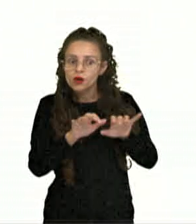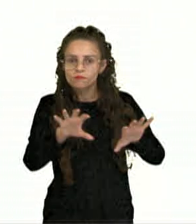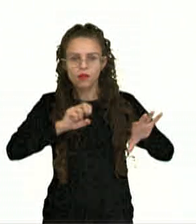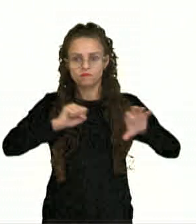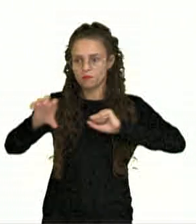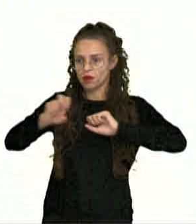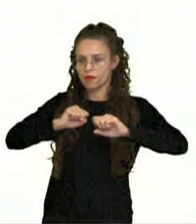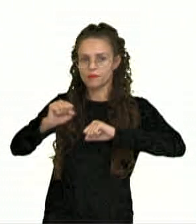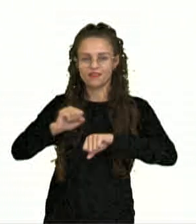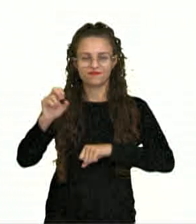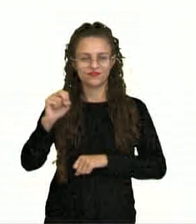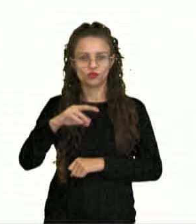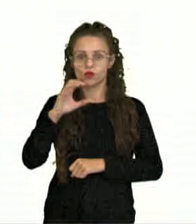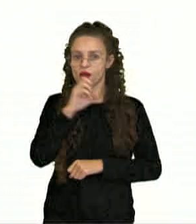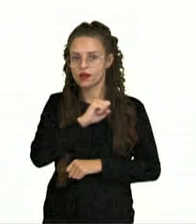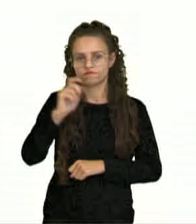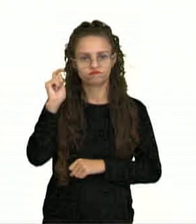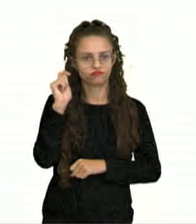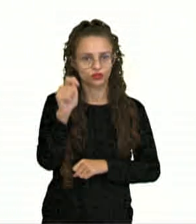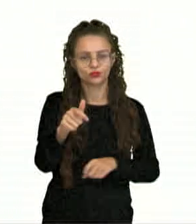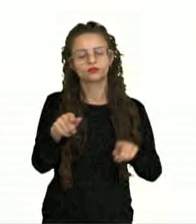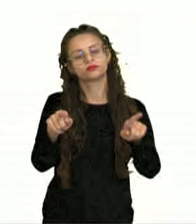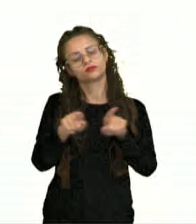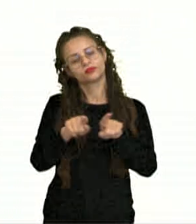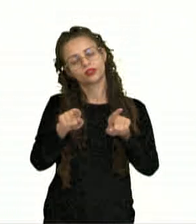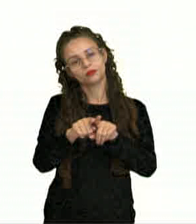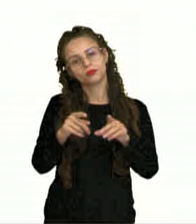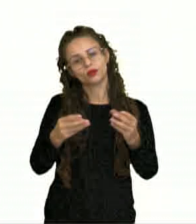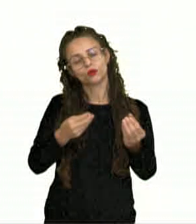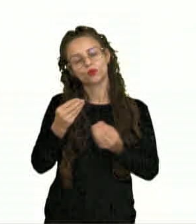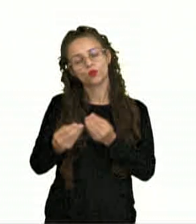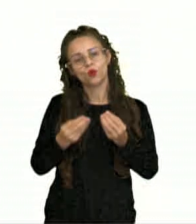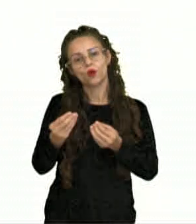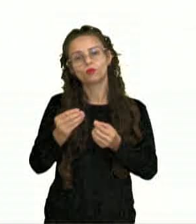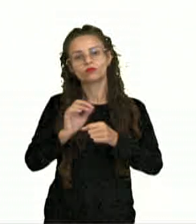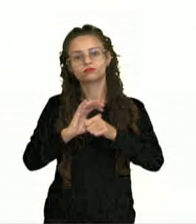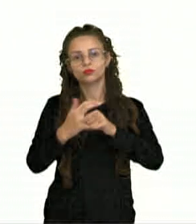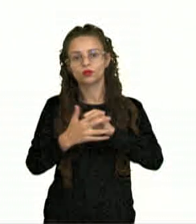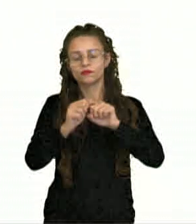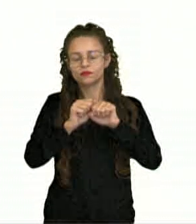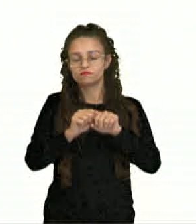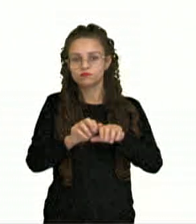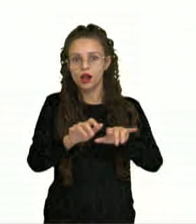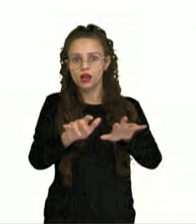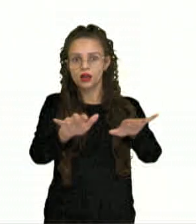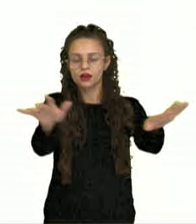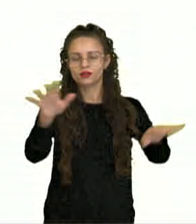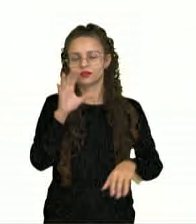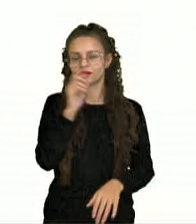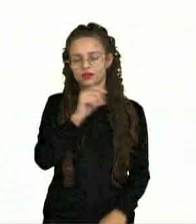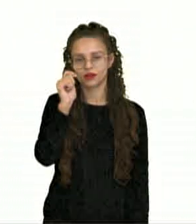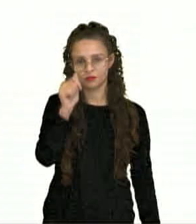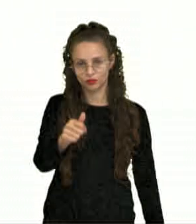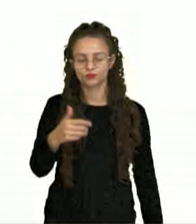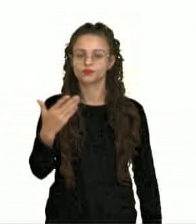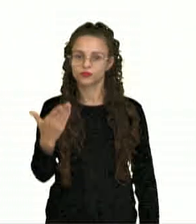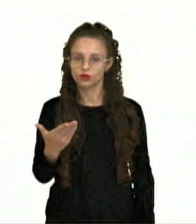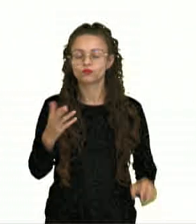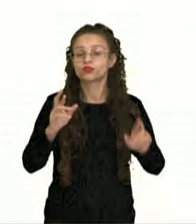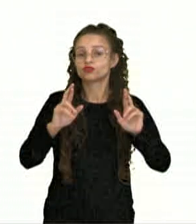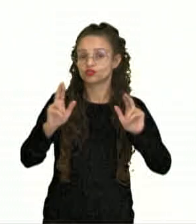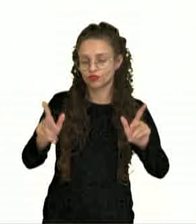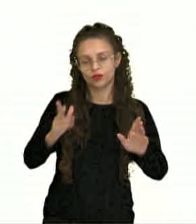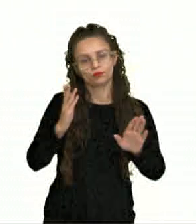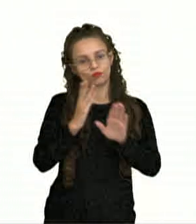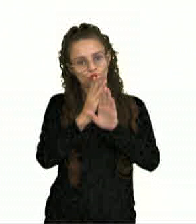vírus e a velocidade, ó, com que ele se espalha. Então, relendo o texto, a gente tem assim, ó. É diferente